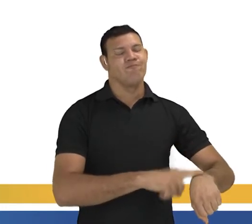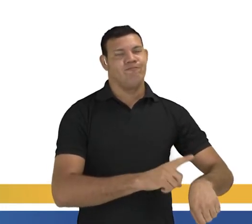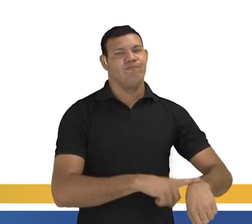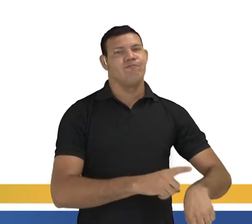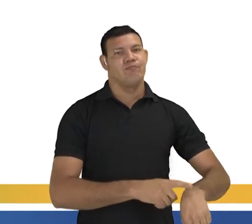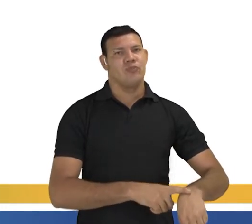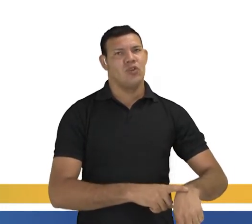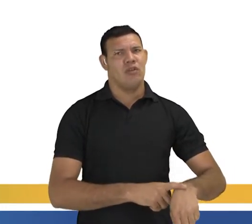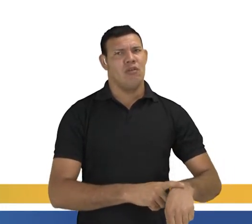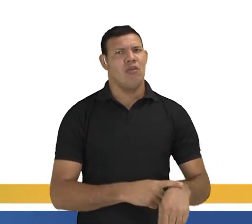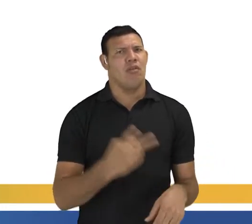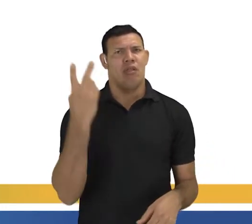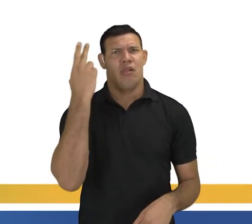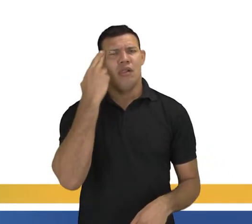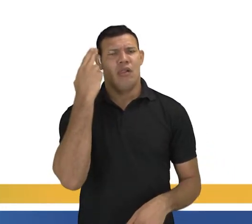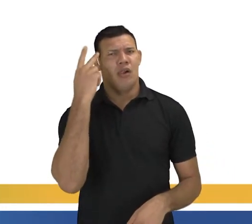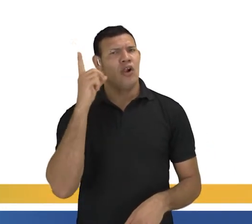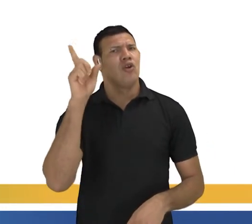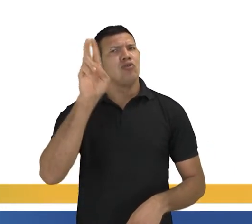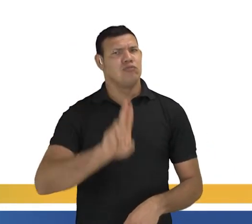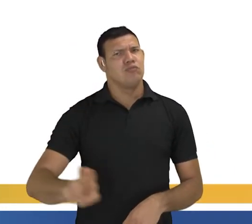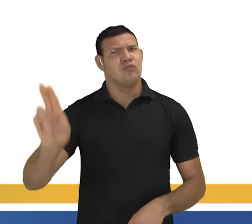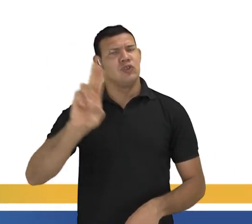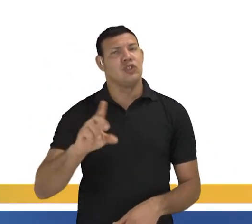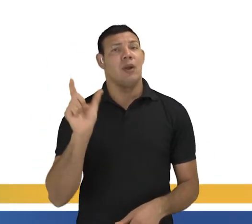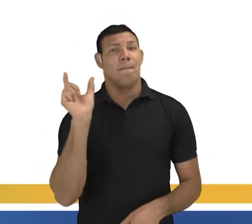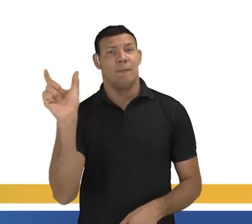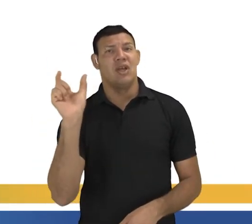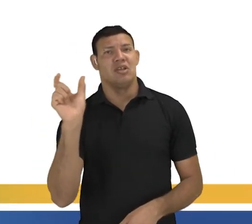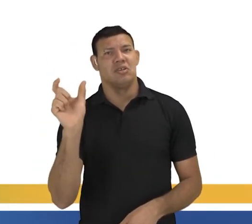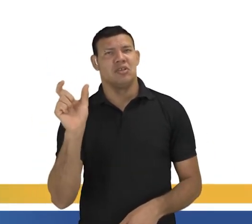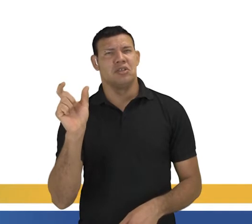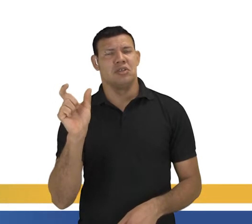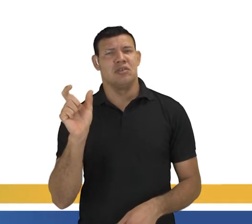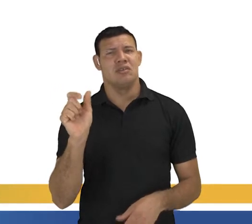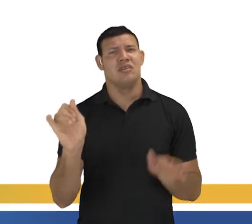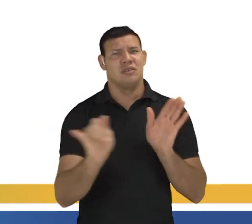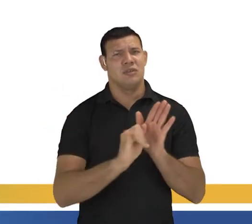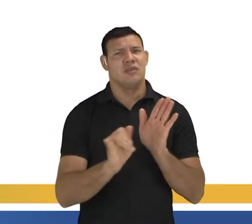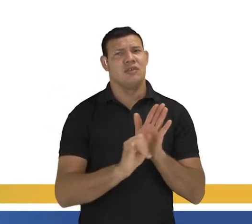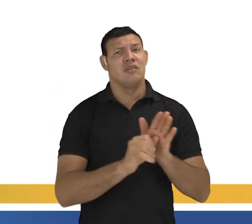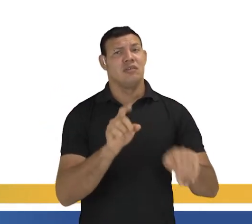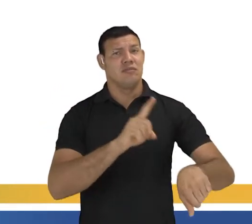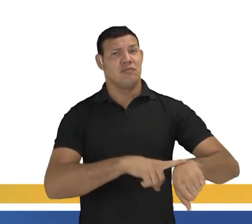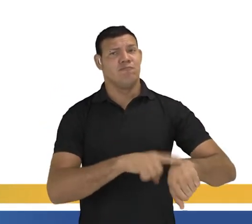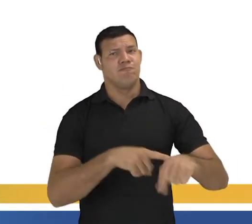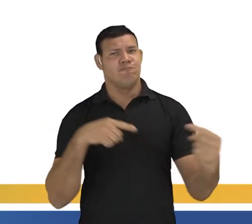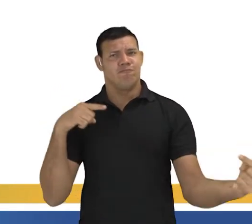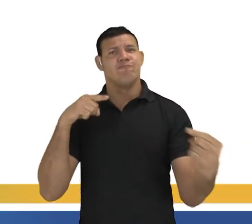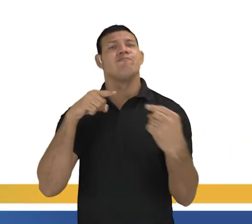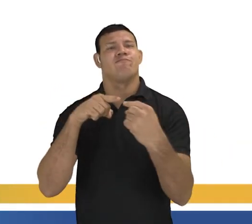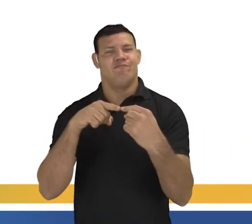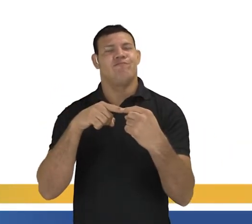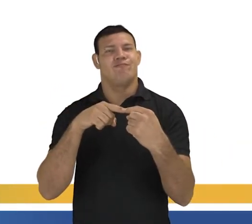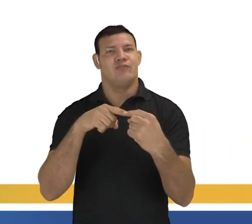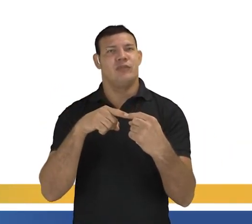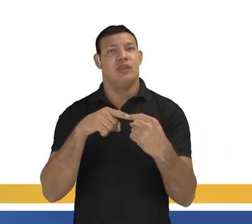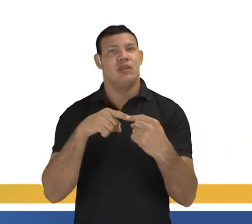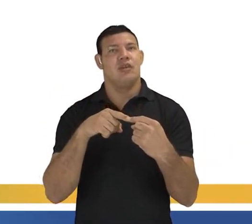Então é muito comum nós utilizarmos palavras que vão determinar o tempo, ou então que ter relação com o tempo. É muito comum